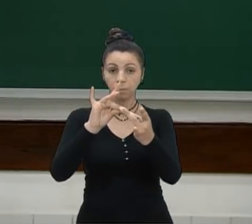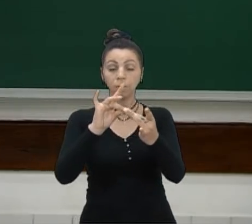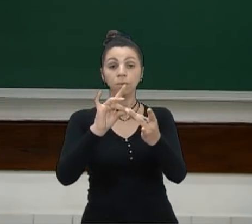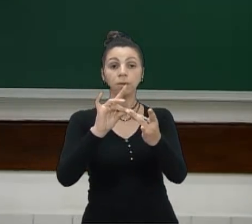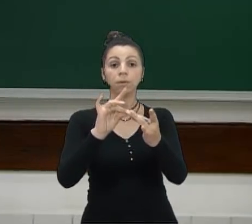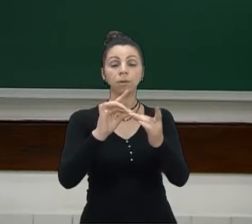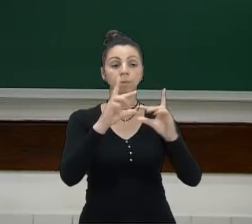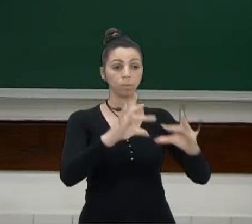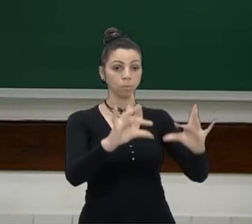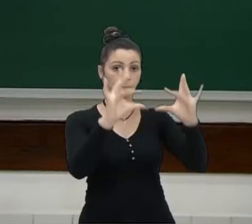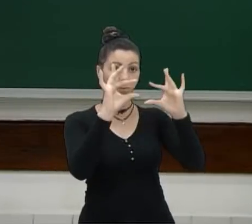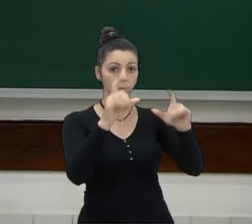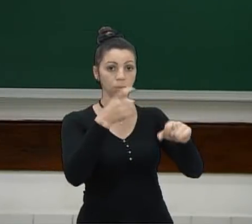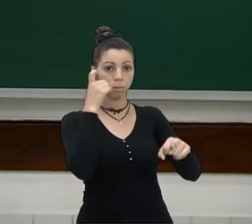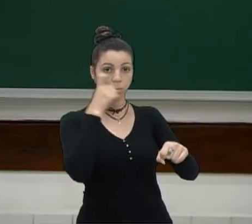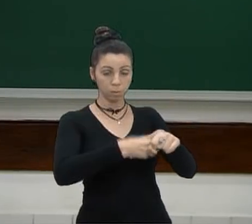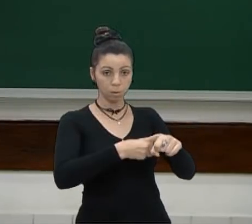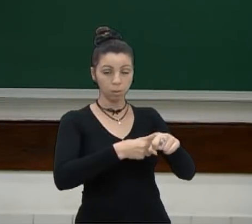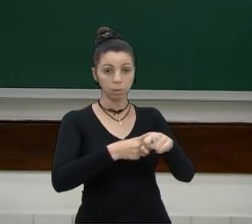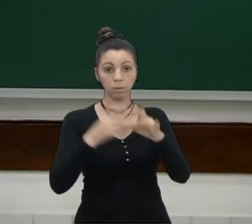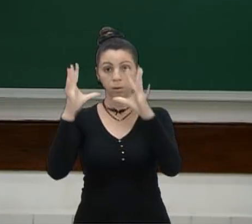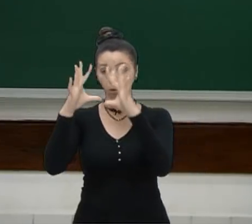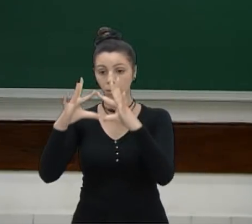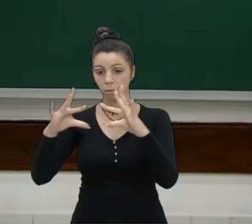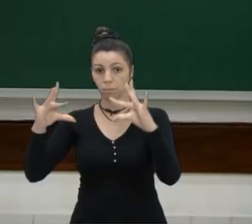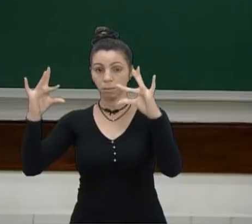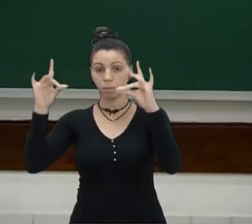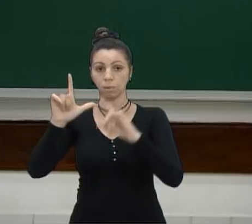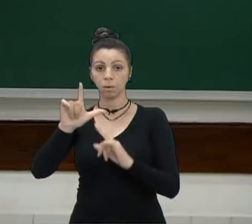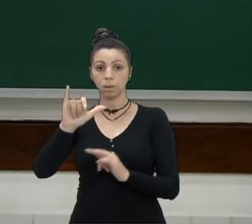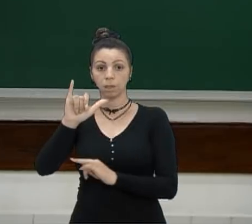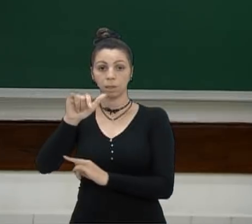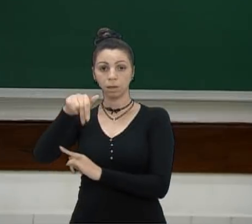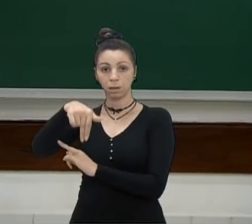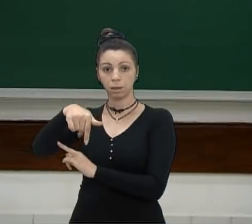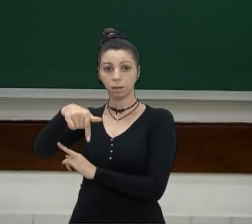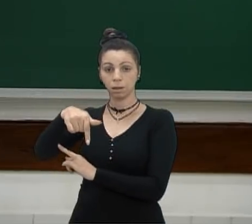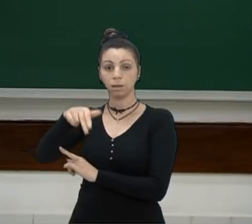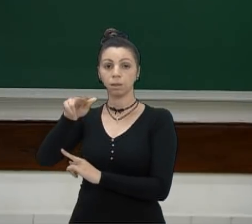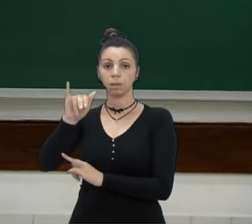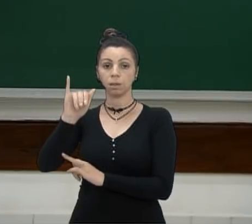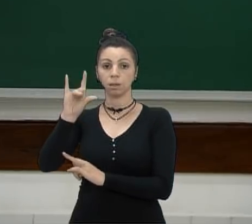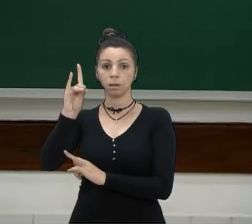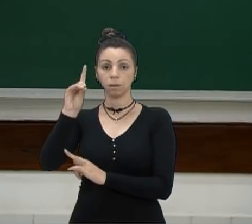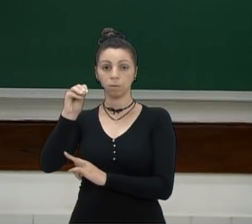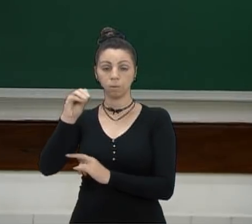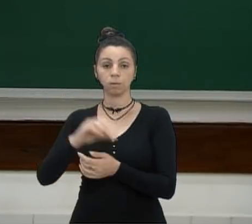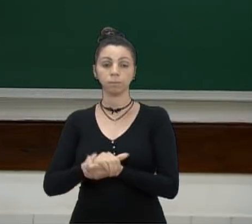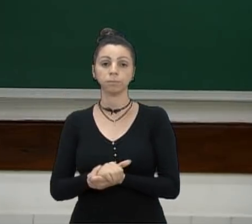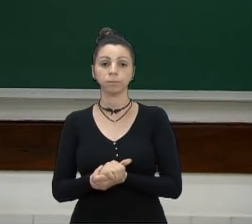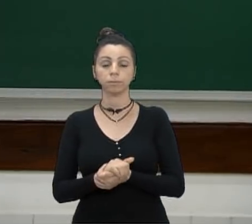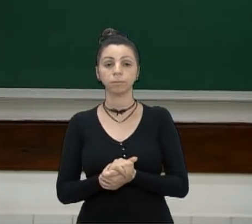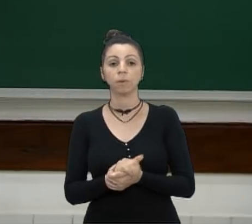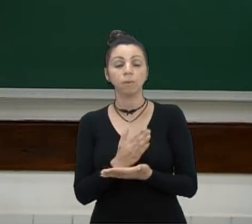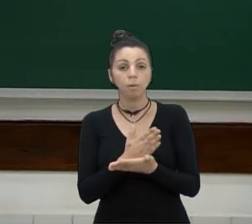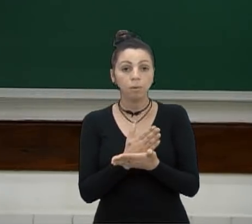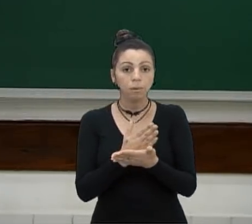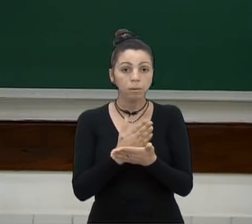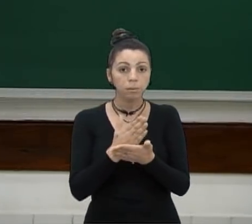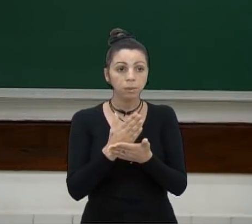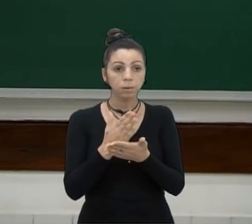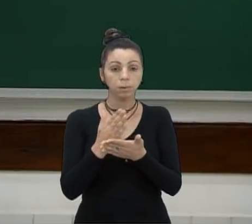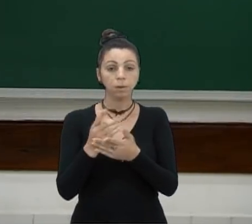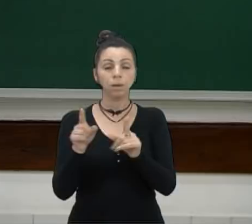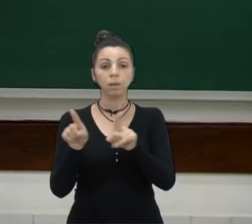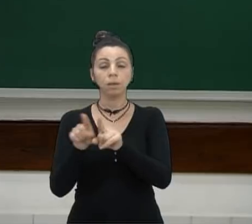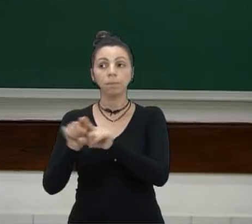gente falou só dos sólidos. Hoje eu falo mais um pouquinho do sólido, eu vou começar a apresentar para vocês do líquido e